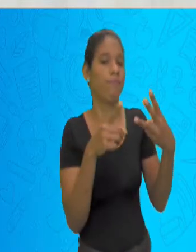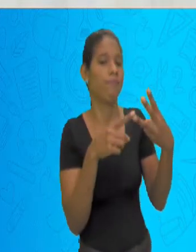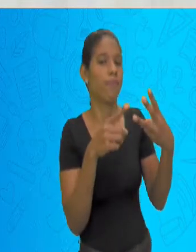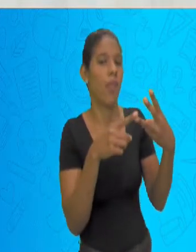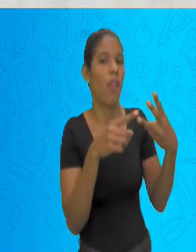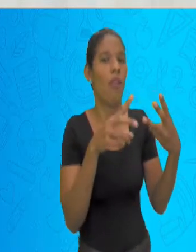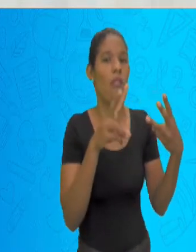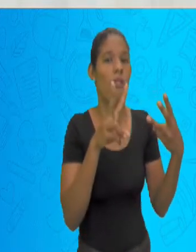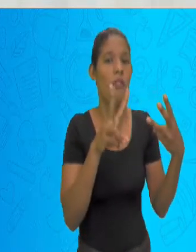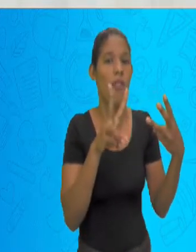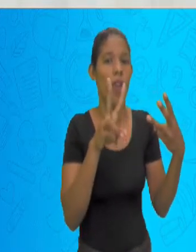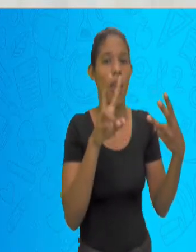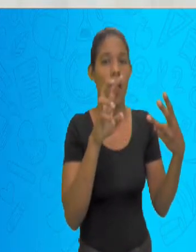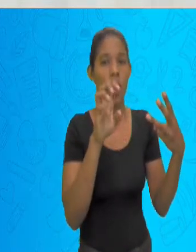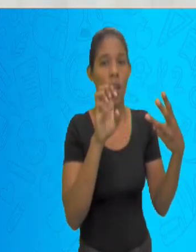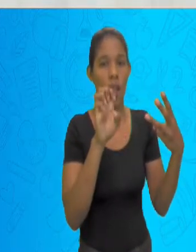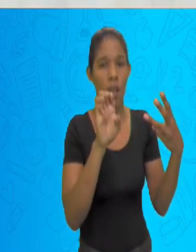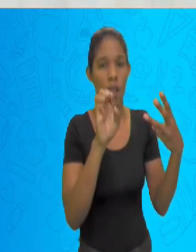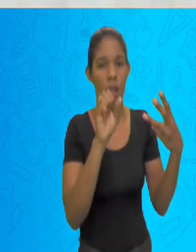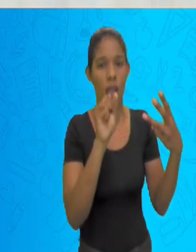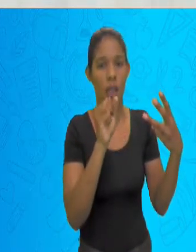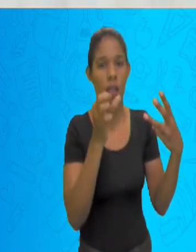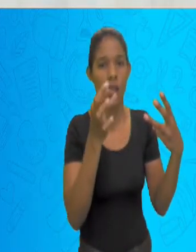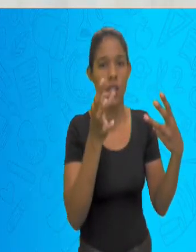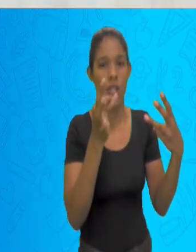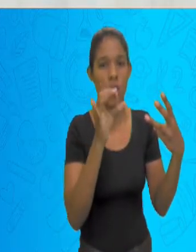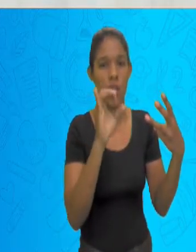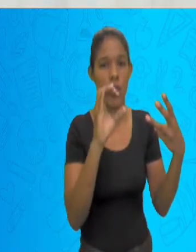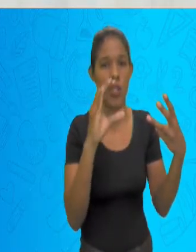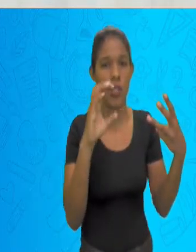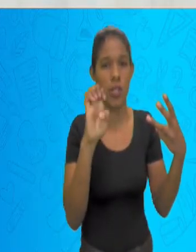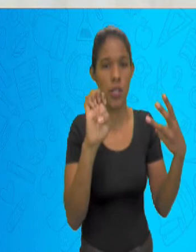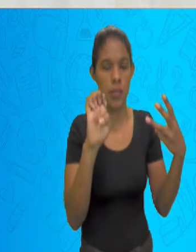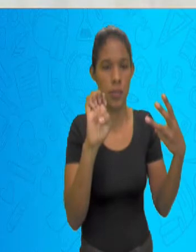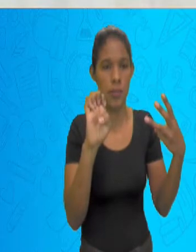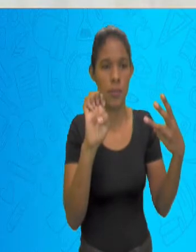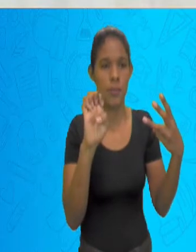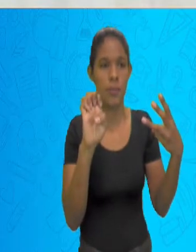vértice. Vou colorir aqui para vocês identificarem.